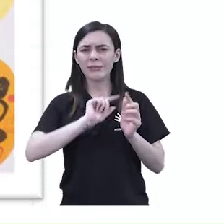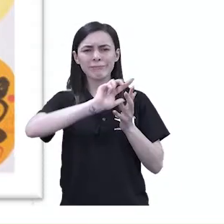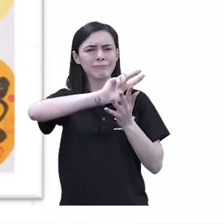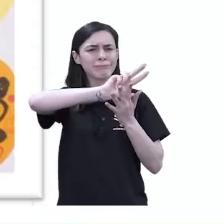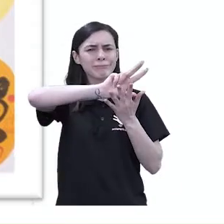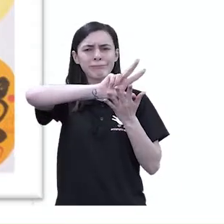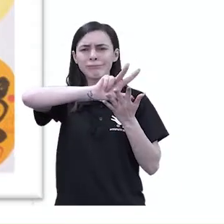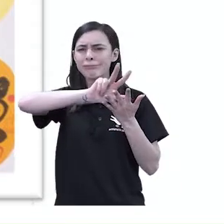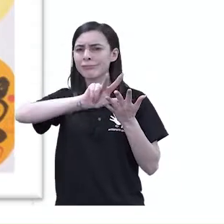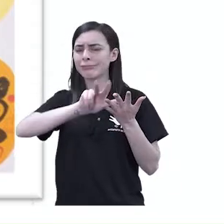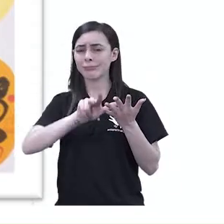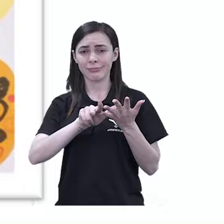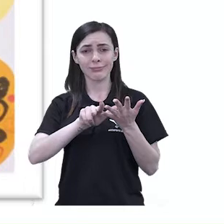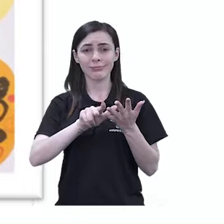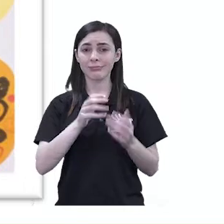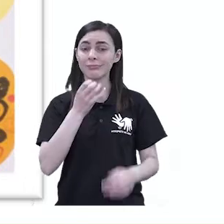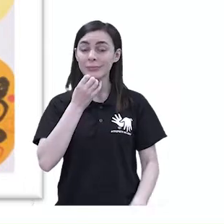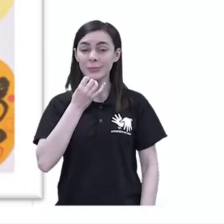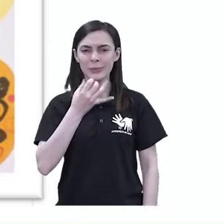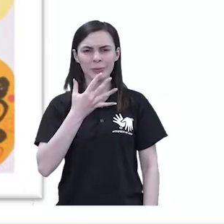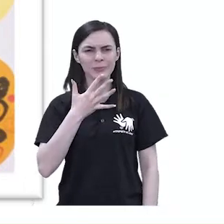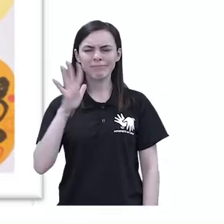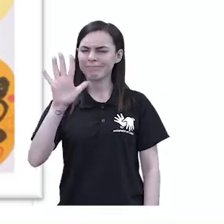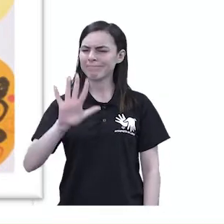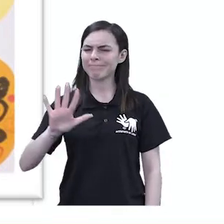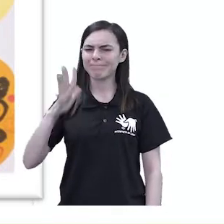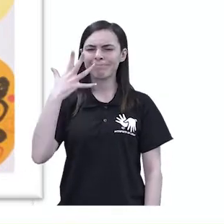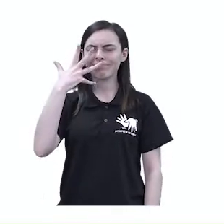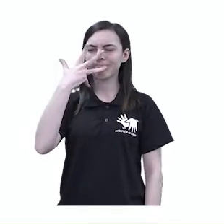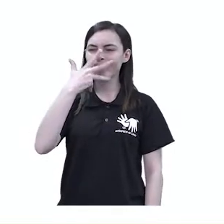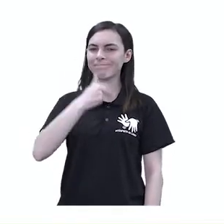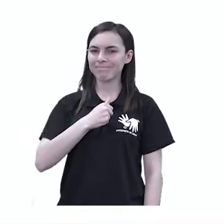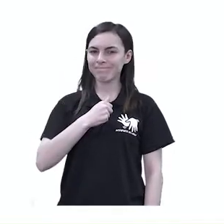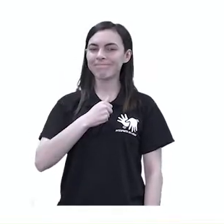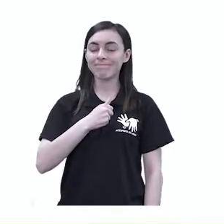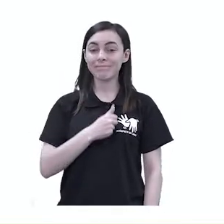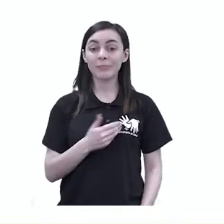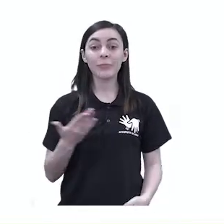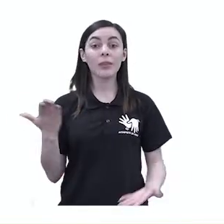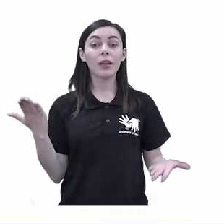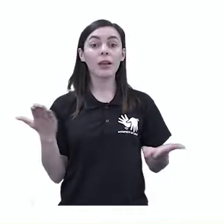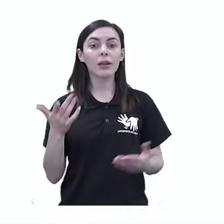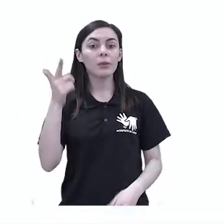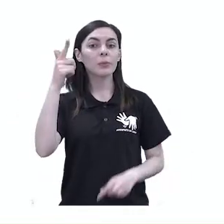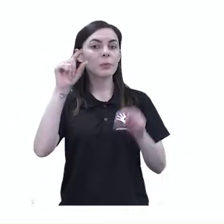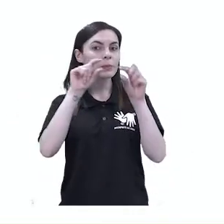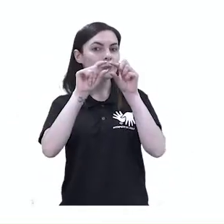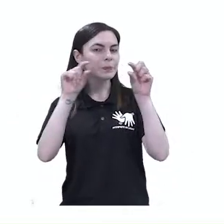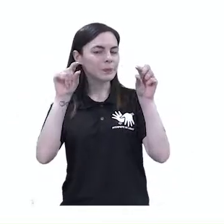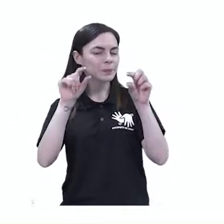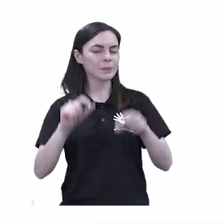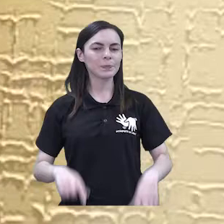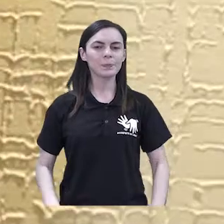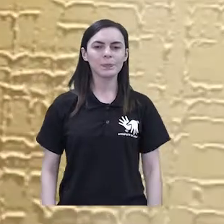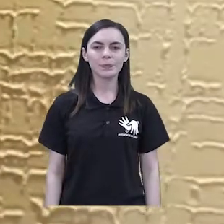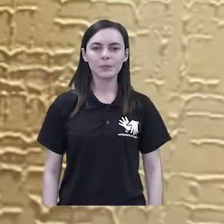diversidade. Muito bem, que imagem linda! Vamos ouvir mais um